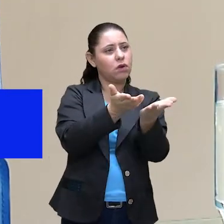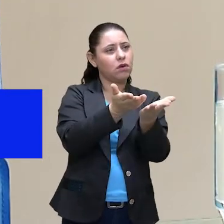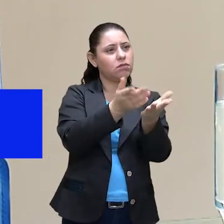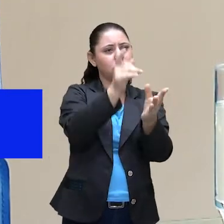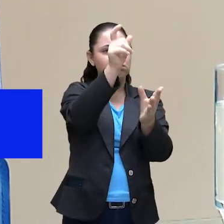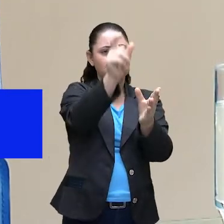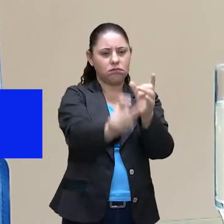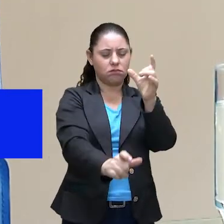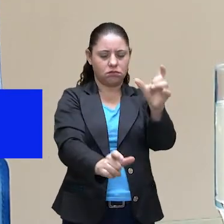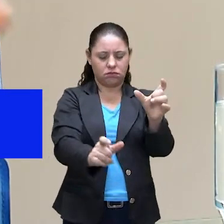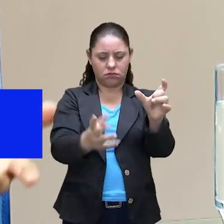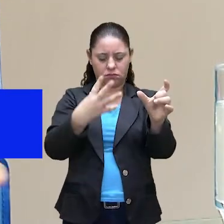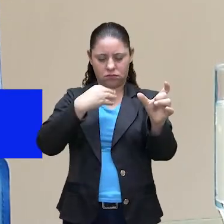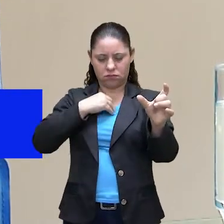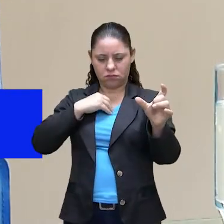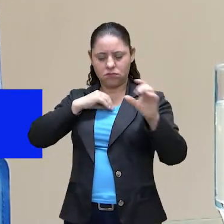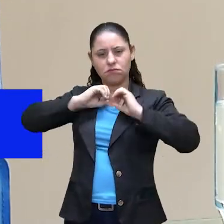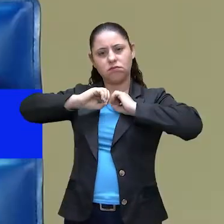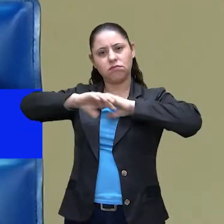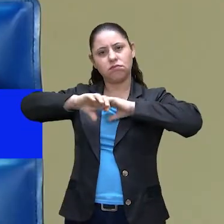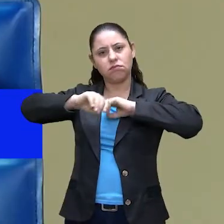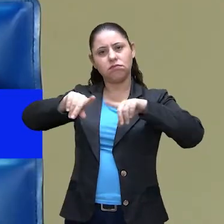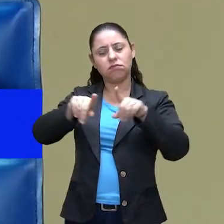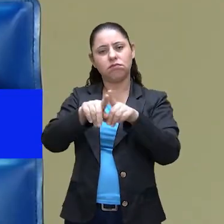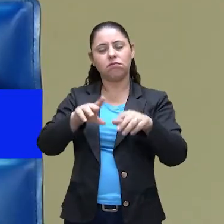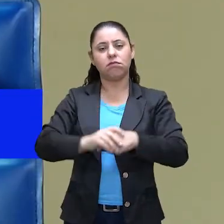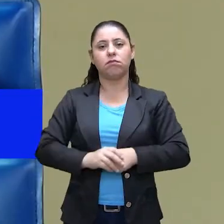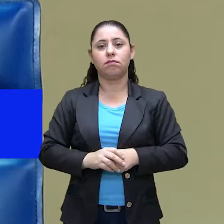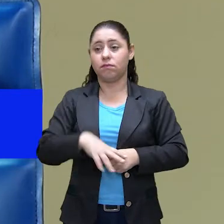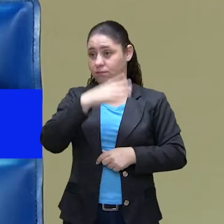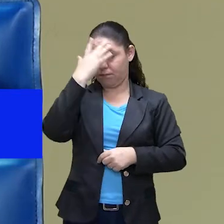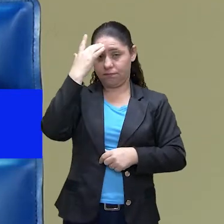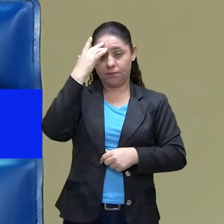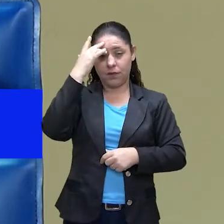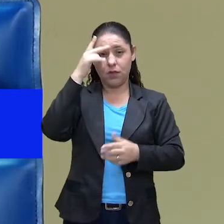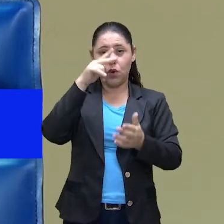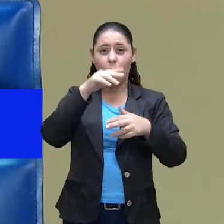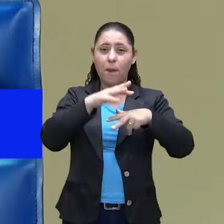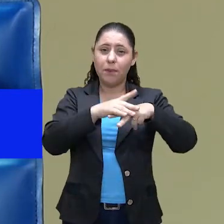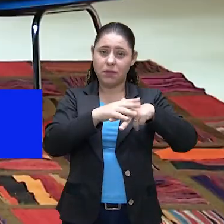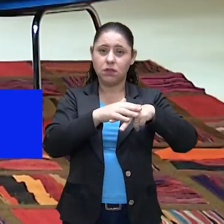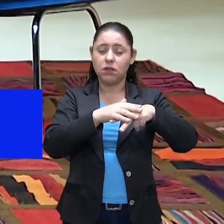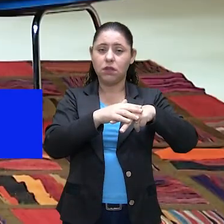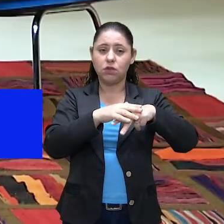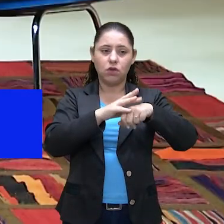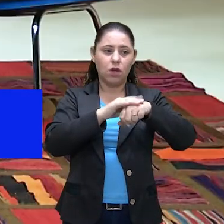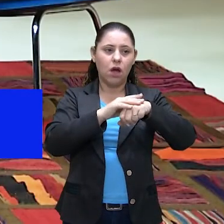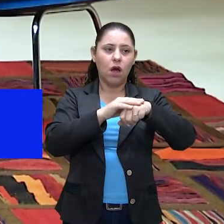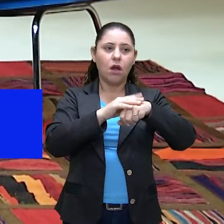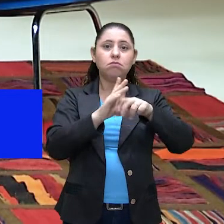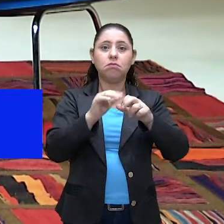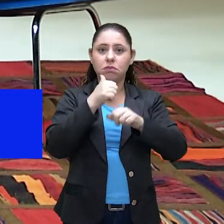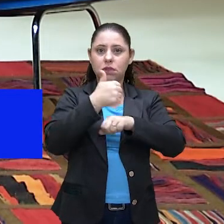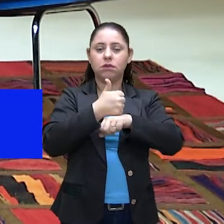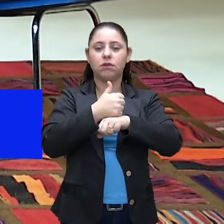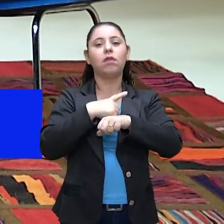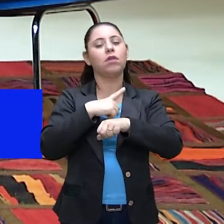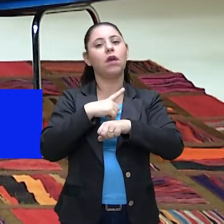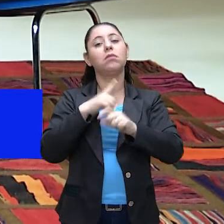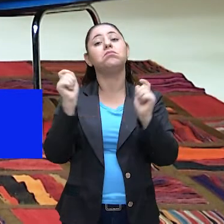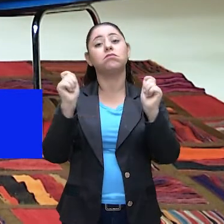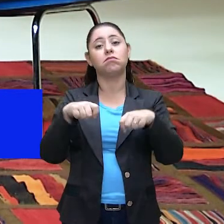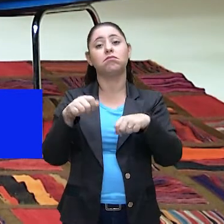relacionar-se de si para os outros, né? E os pacientes respondem bem ao tratamento? Sim, sim, nós temos